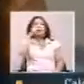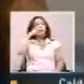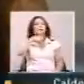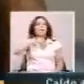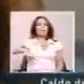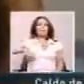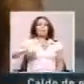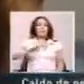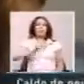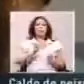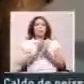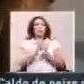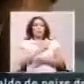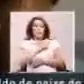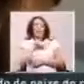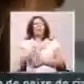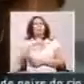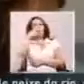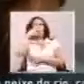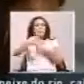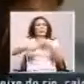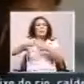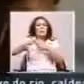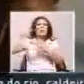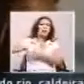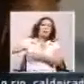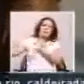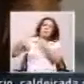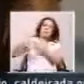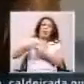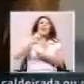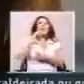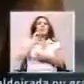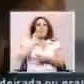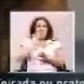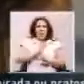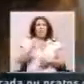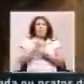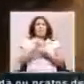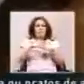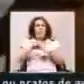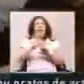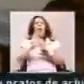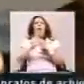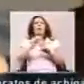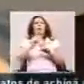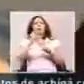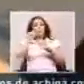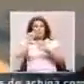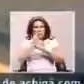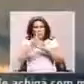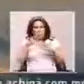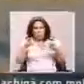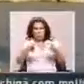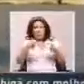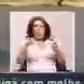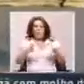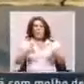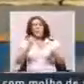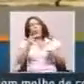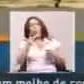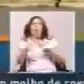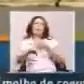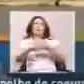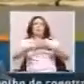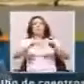tarde. Esta tradição é uma tradição que se deve manter, mas com ou sem limites? Olá, muito boa tarde, muito obrigado pela oportunidade de estar aqui